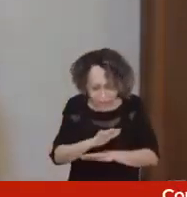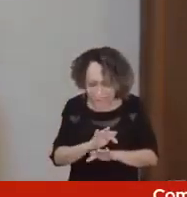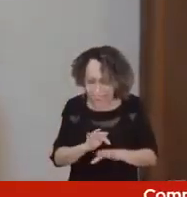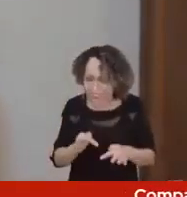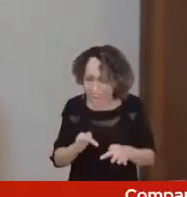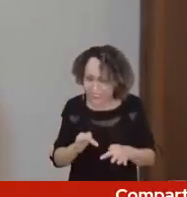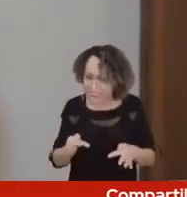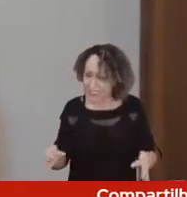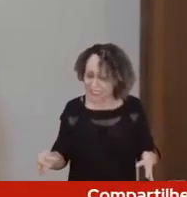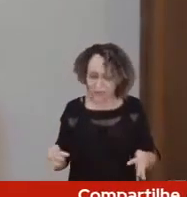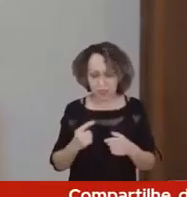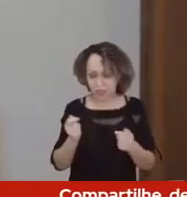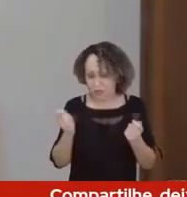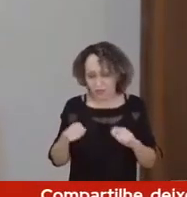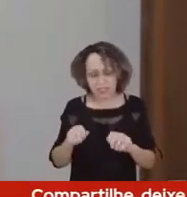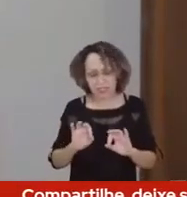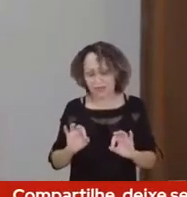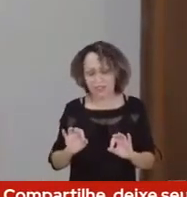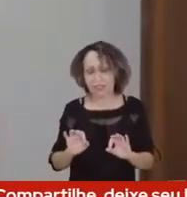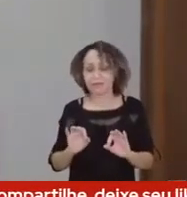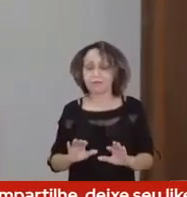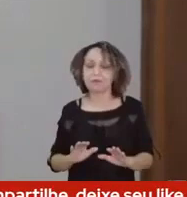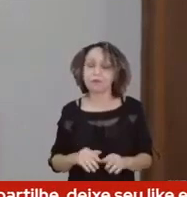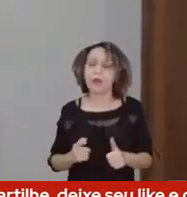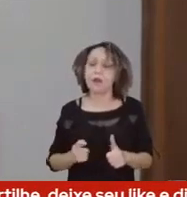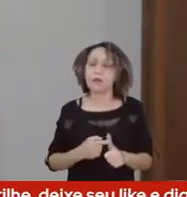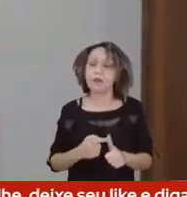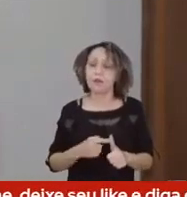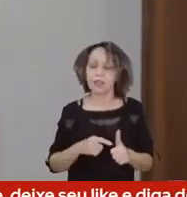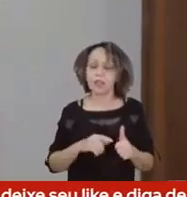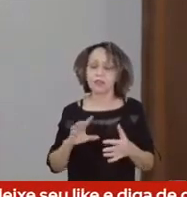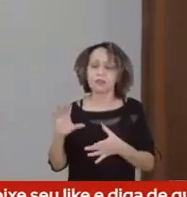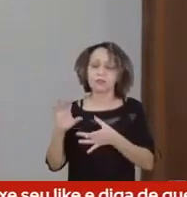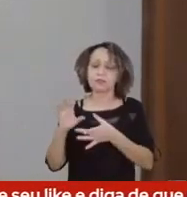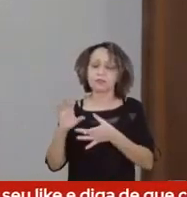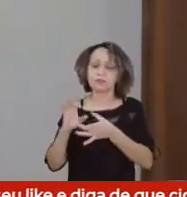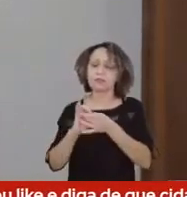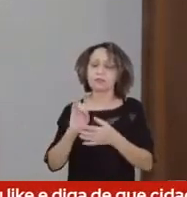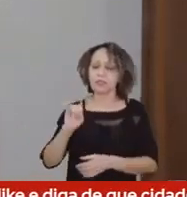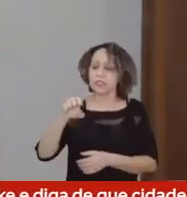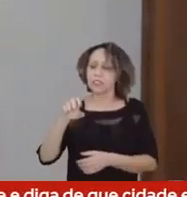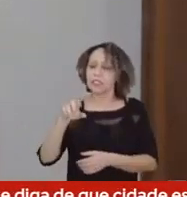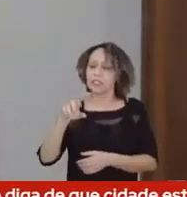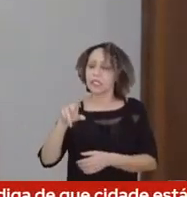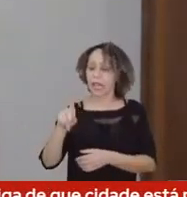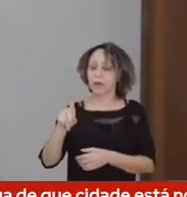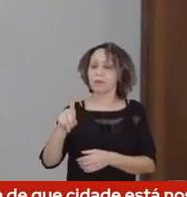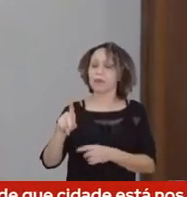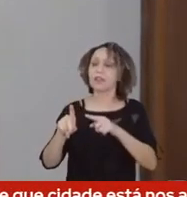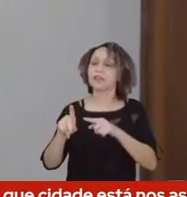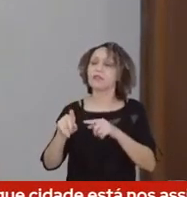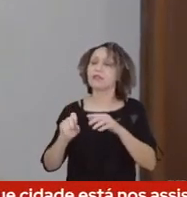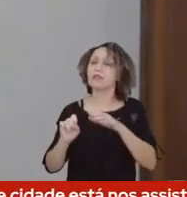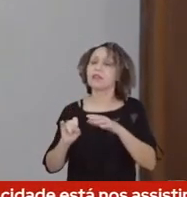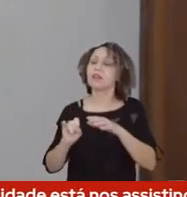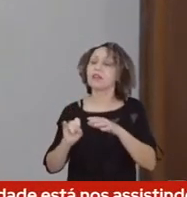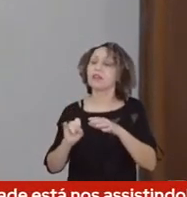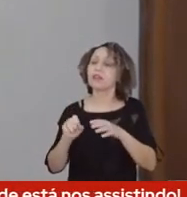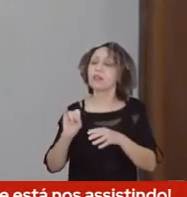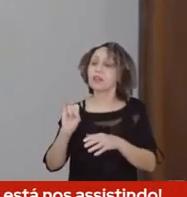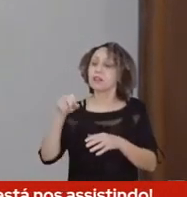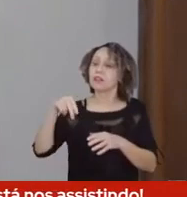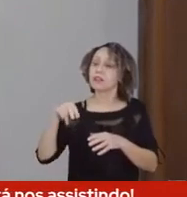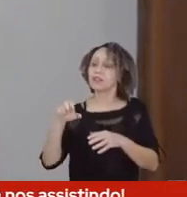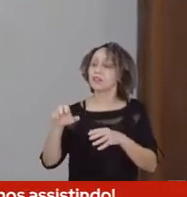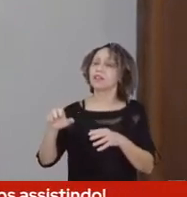Bom, primeiro, rapidamente, contextualizando o INEP, quero começar a minha exposição registrando que o INEP traz em seu DNA uma homenagem,